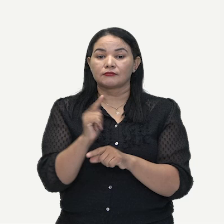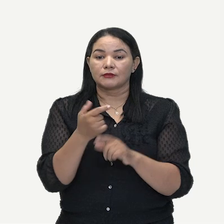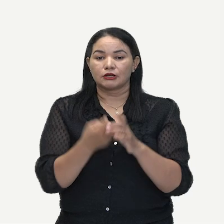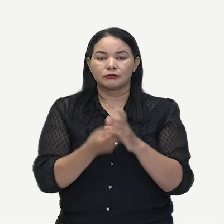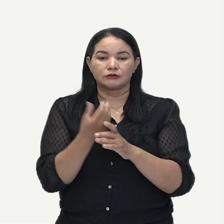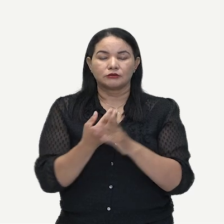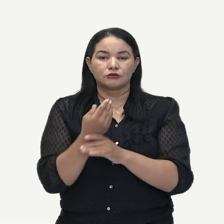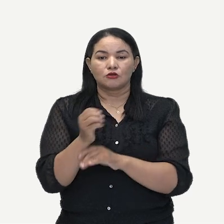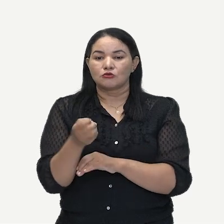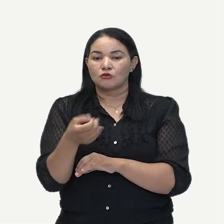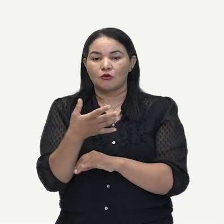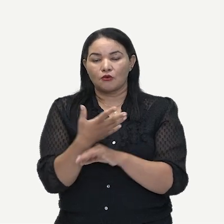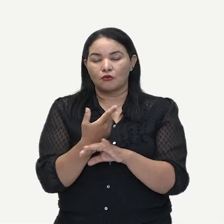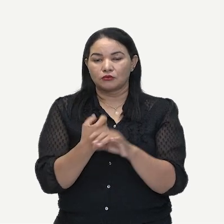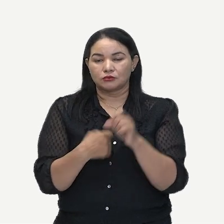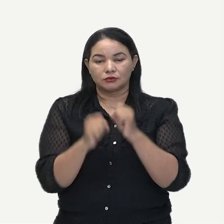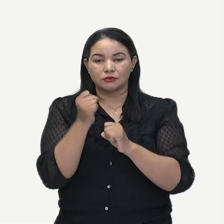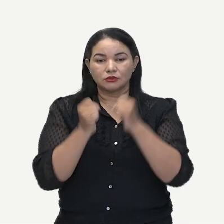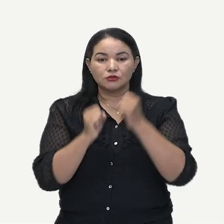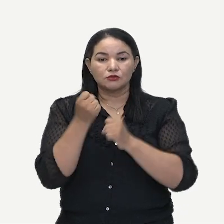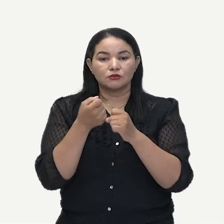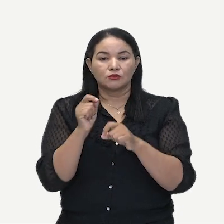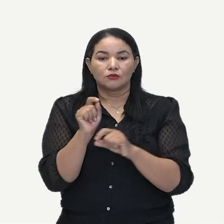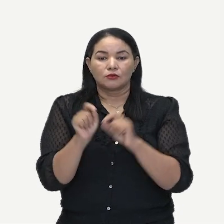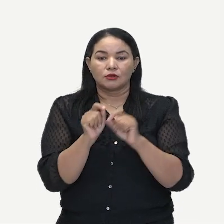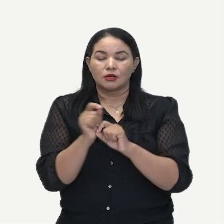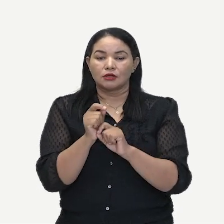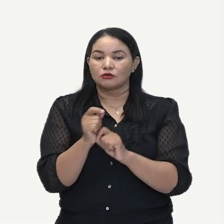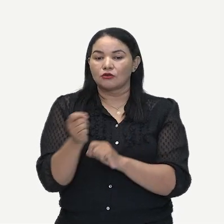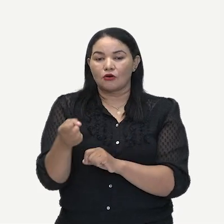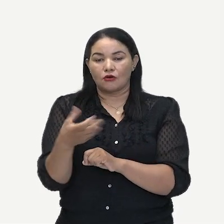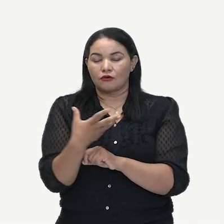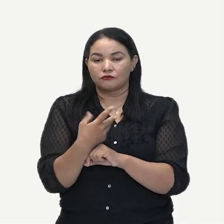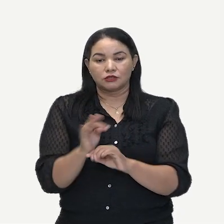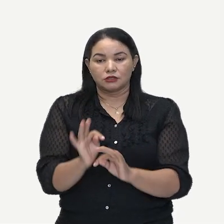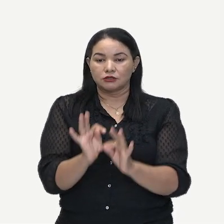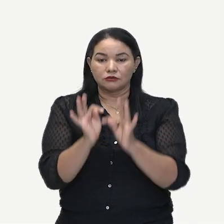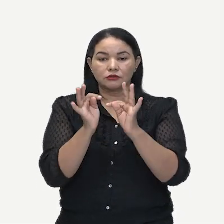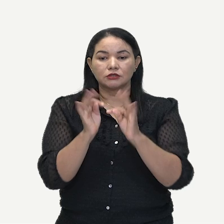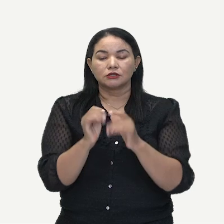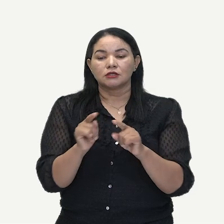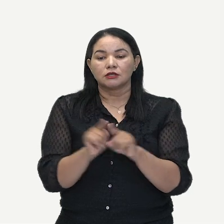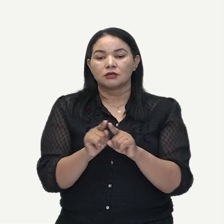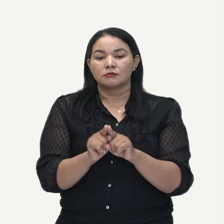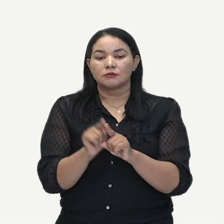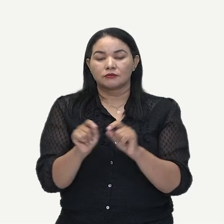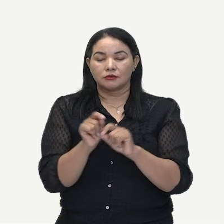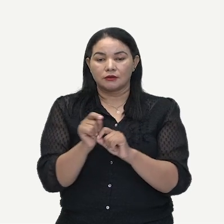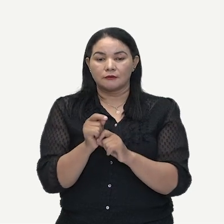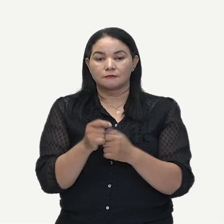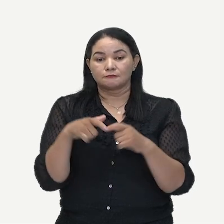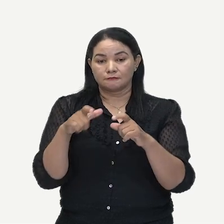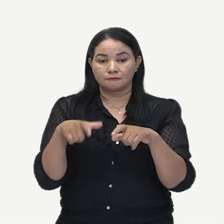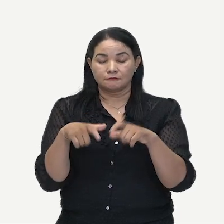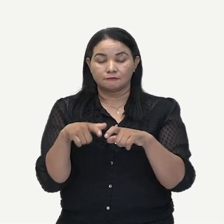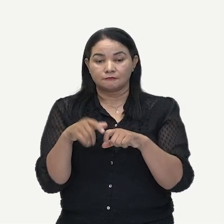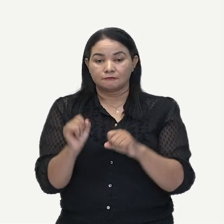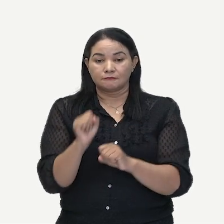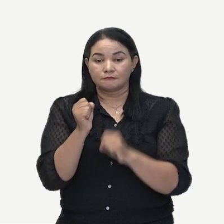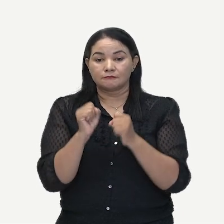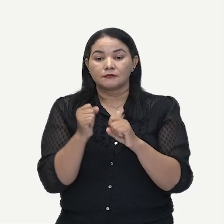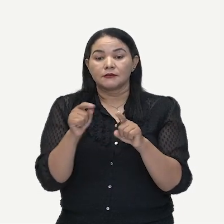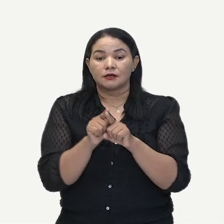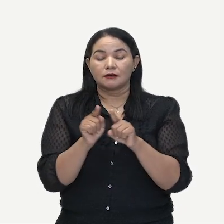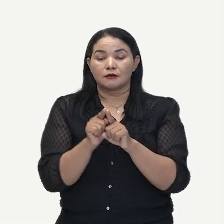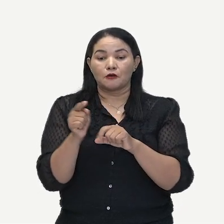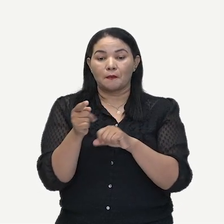surgimento desse modelo industrial, aonde se utiliza novas tecnologias, os parques industriais dos países da